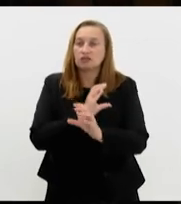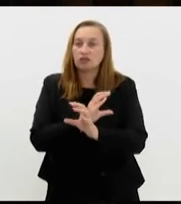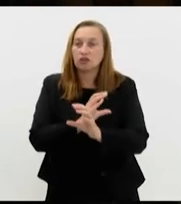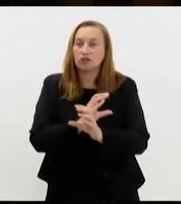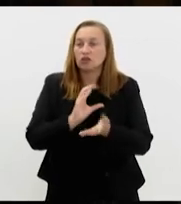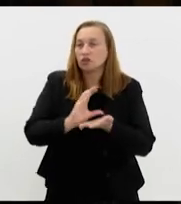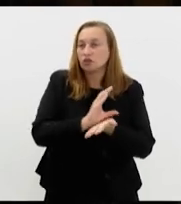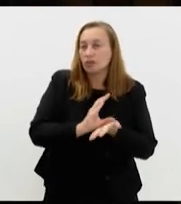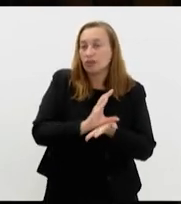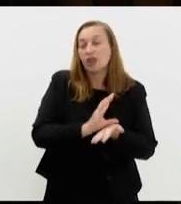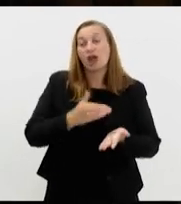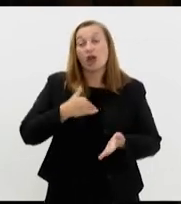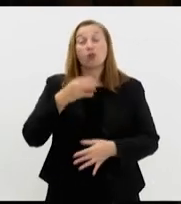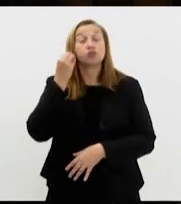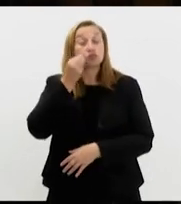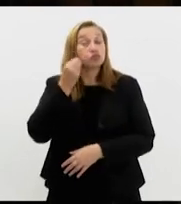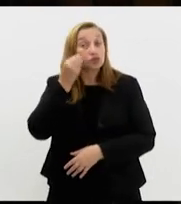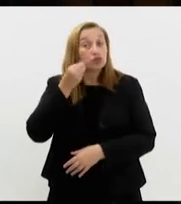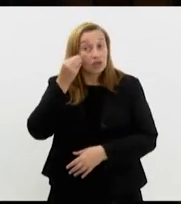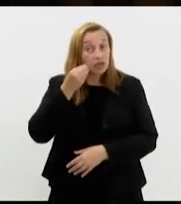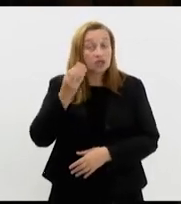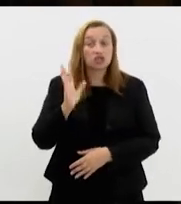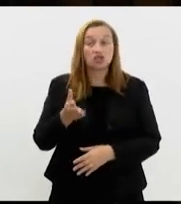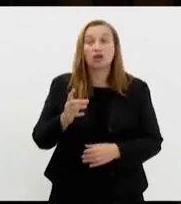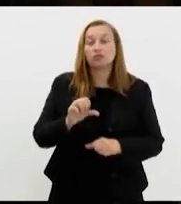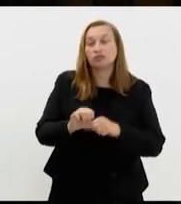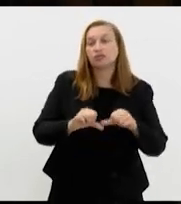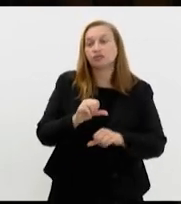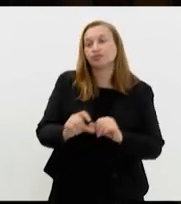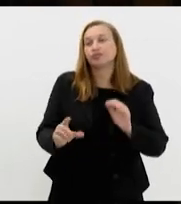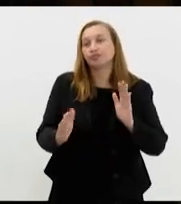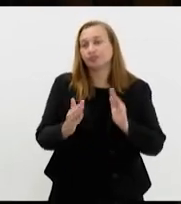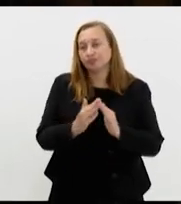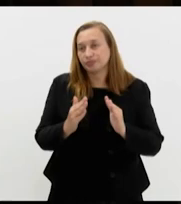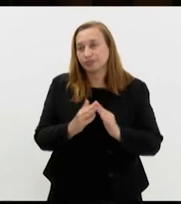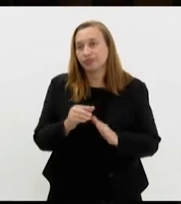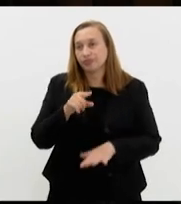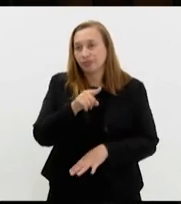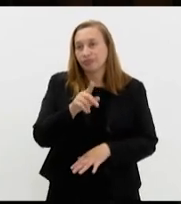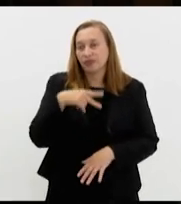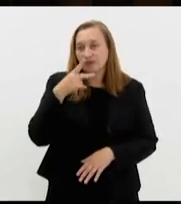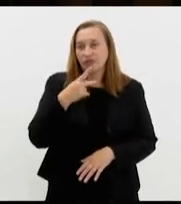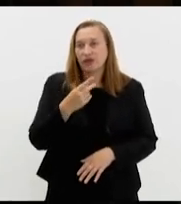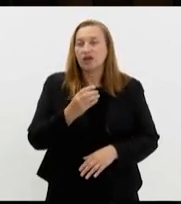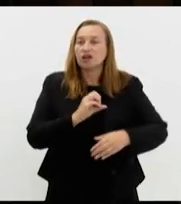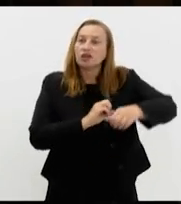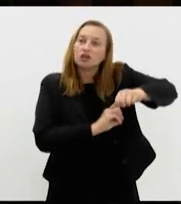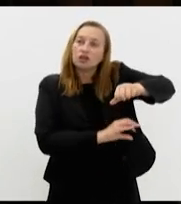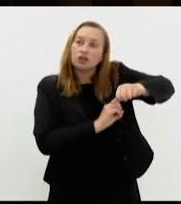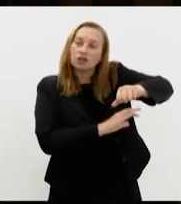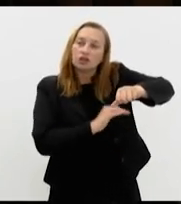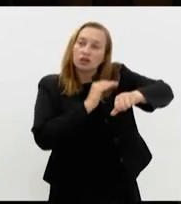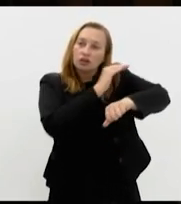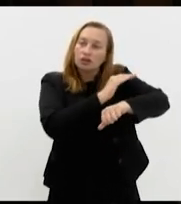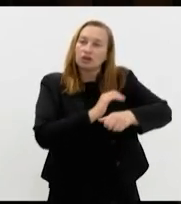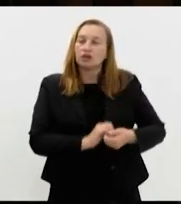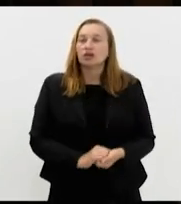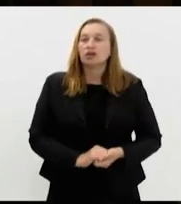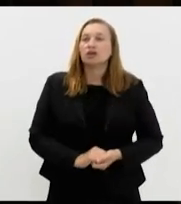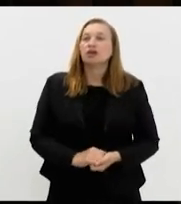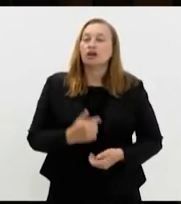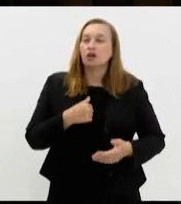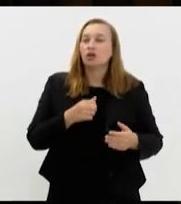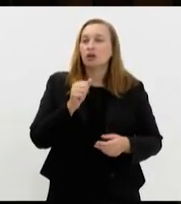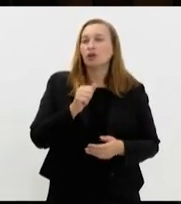das legislações recentes que a gente mudou nessa casa, especialmente essas que dizem respeito ao Fundo Soberano, eu seria capaz de